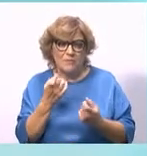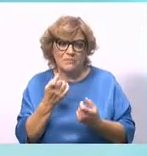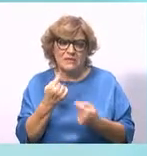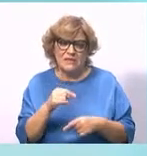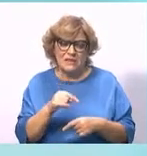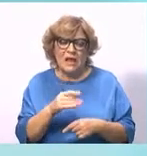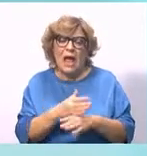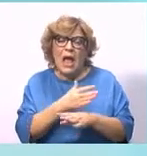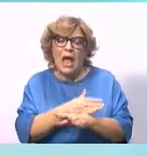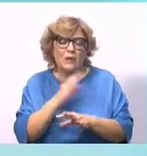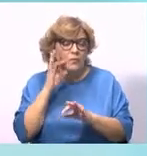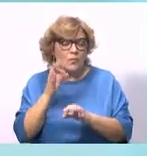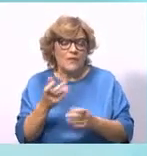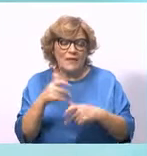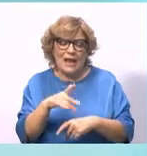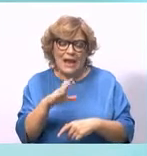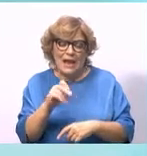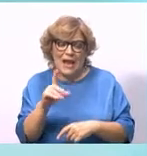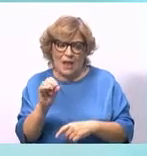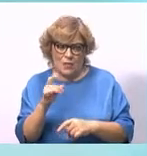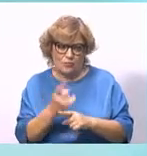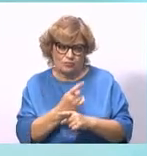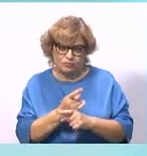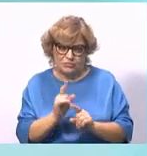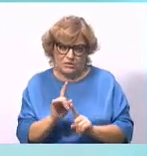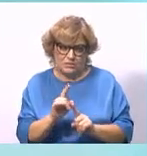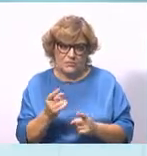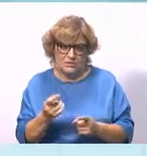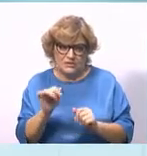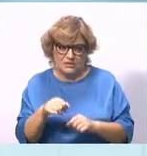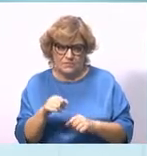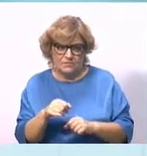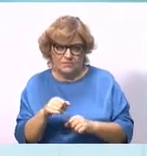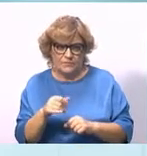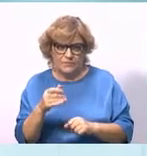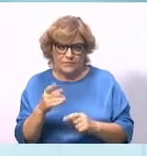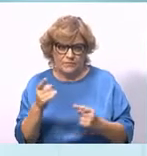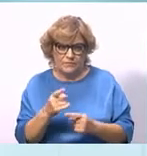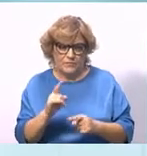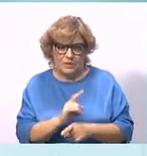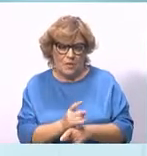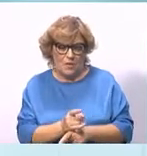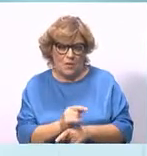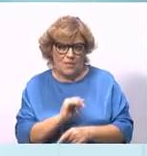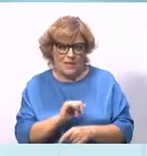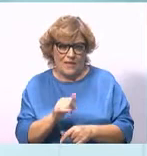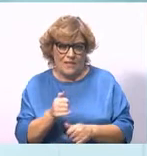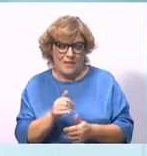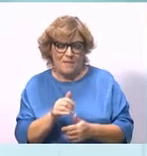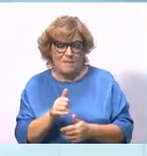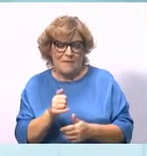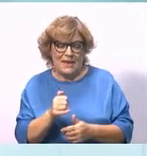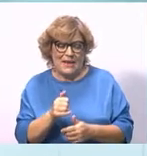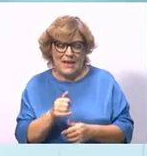ter para prevenir o aparecimento de calos e calosidades. Com certeza que sim. Comecemos logo pelas meias,